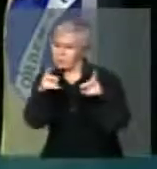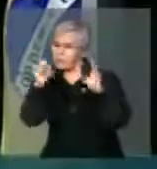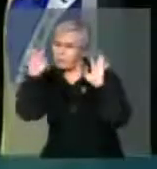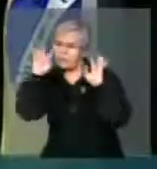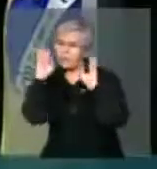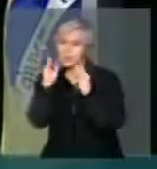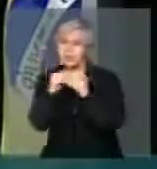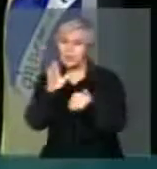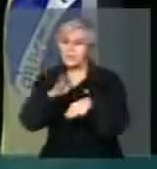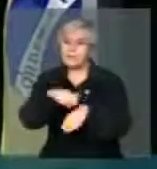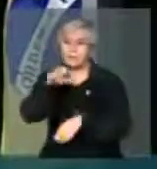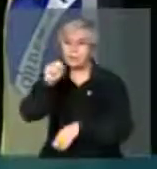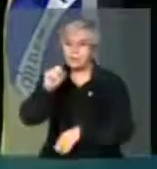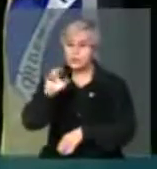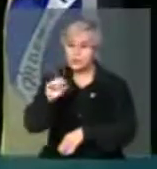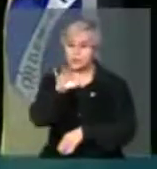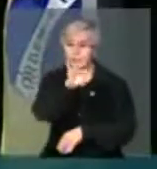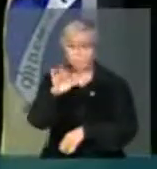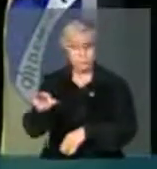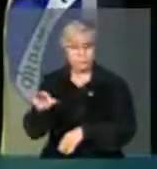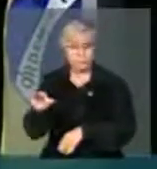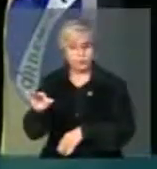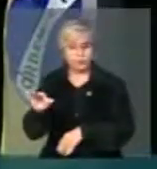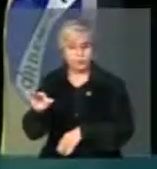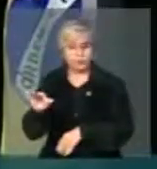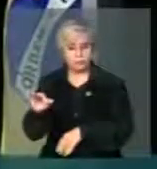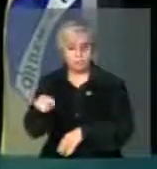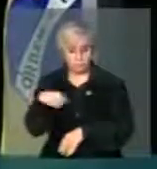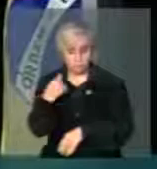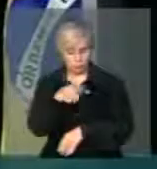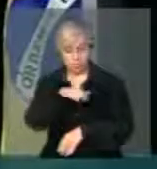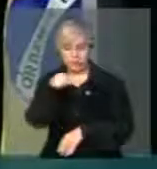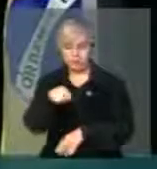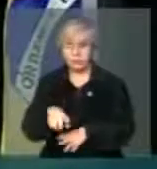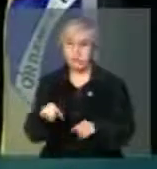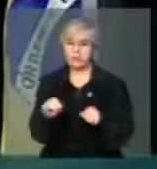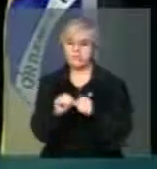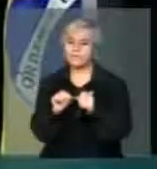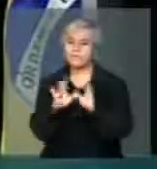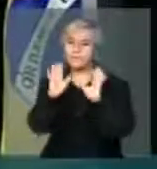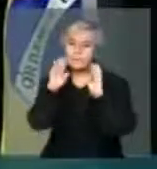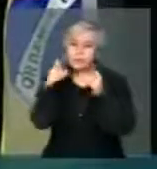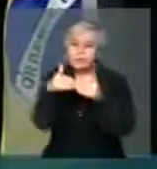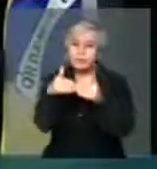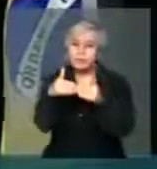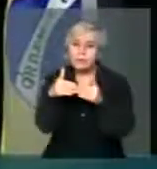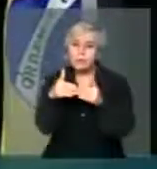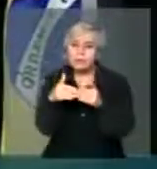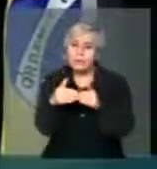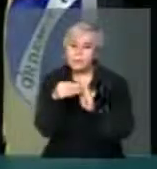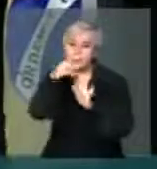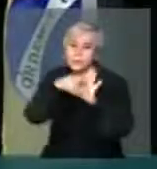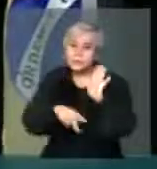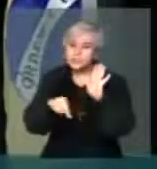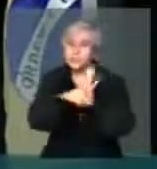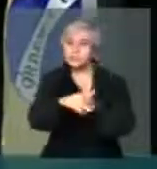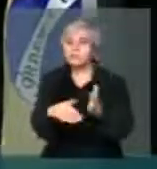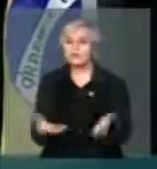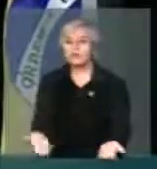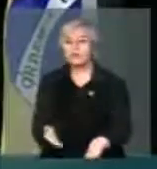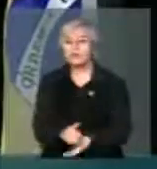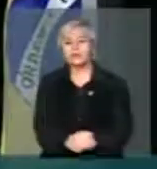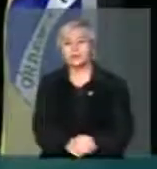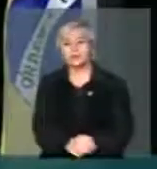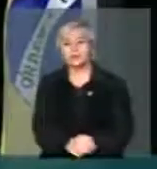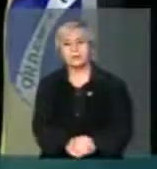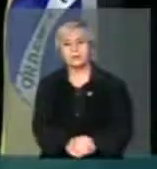que em mais de 80% das vezes nós temos aqui nos fixado nesse tema das medidas provisórias